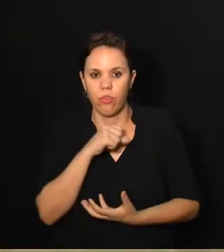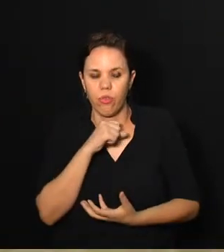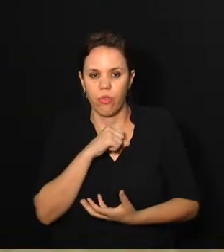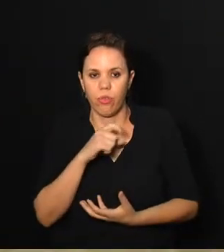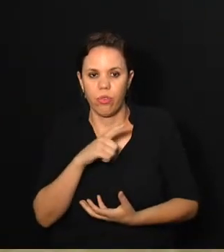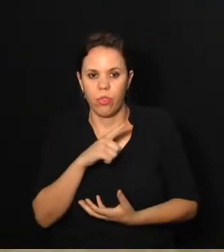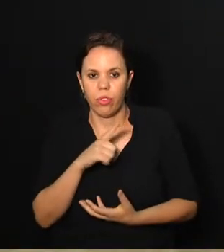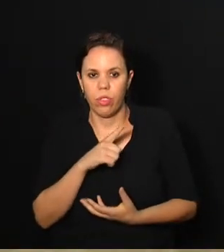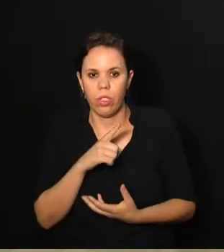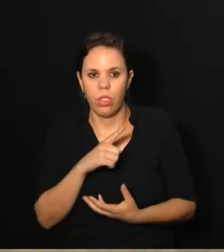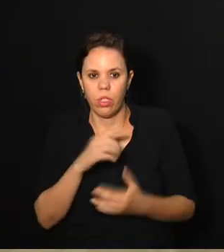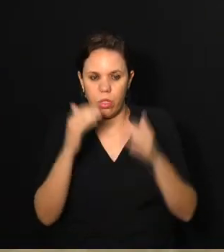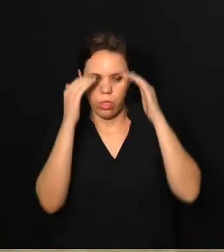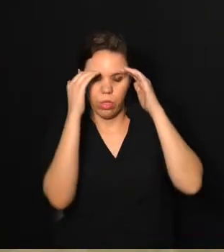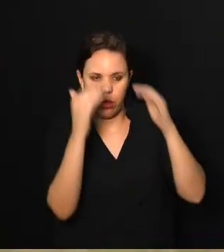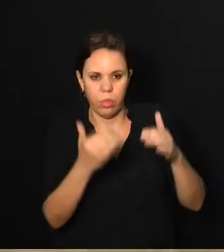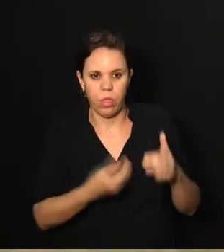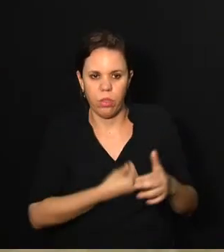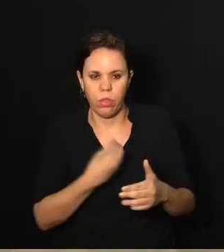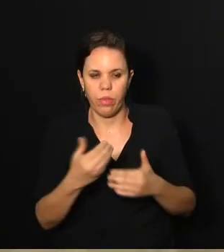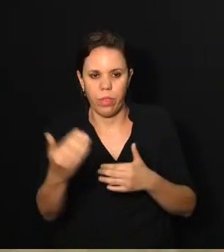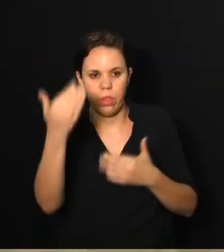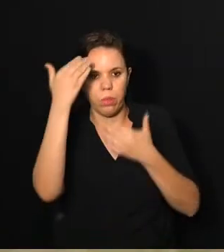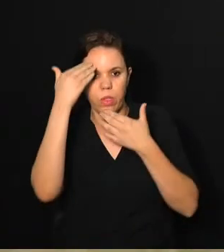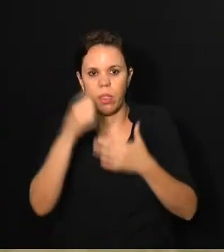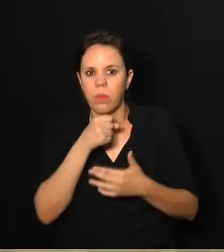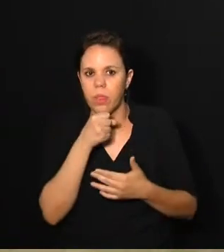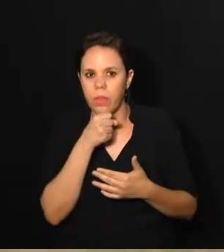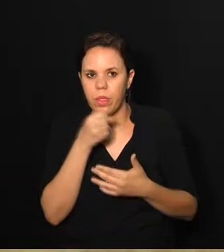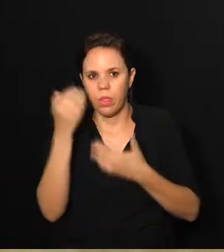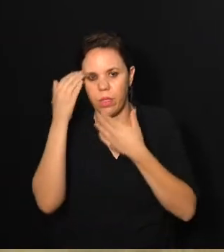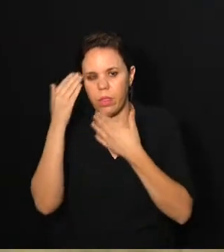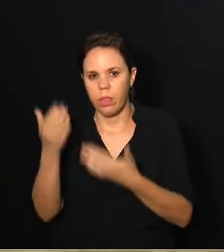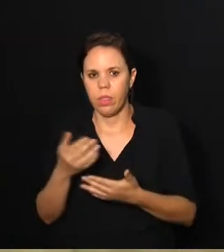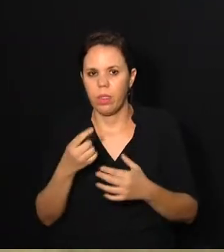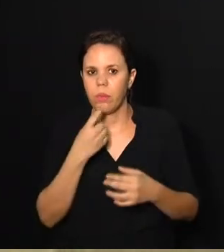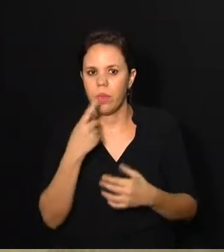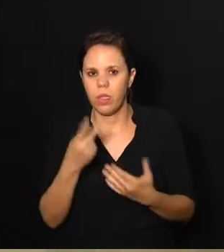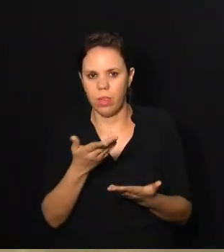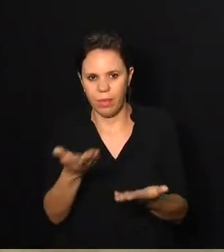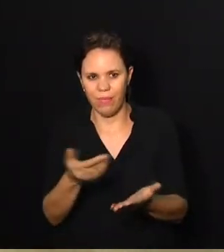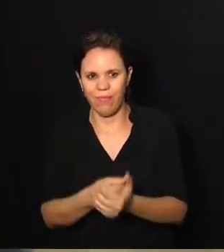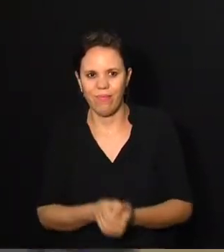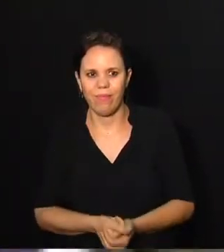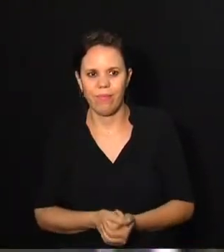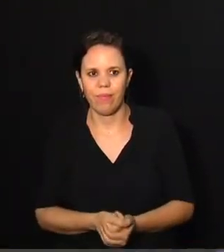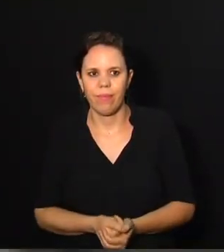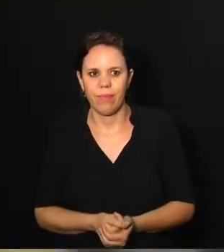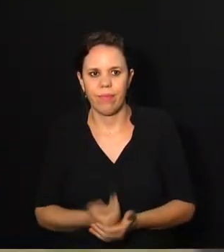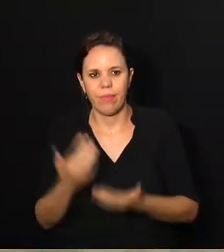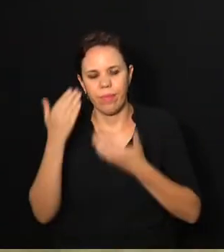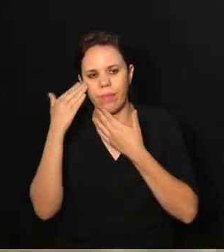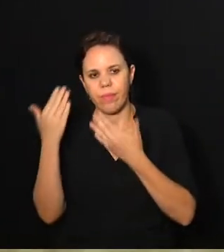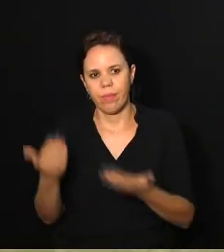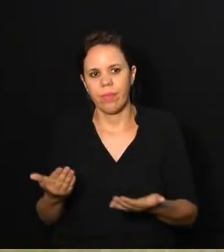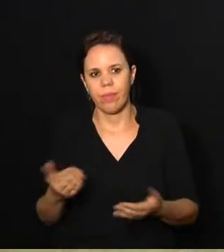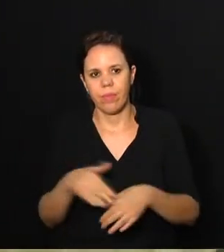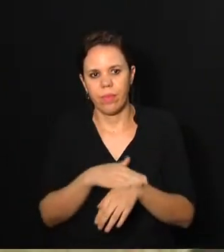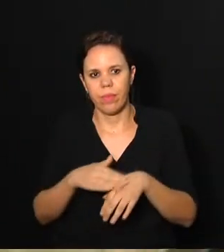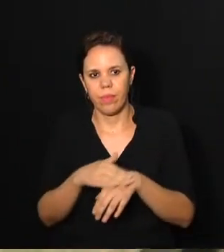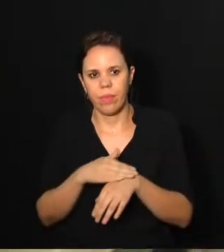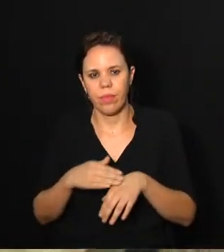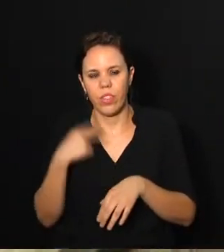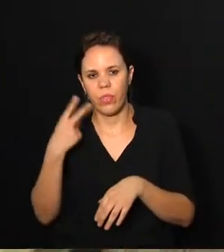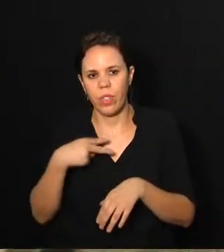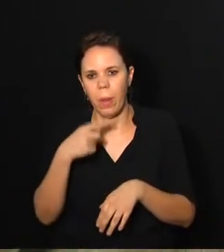tenha uma dignidade no decorrer da sua vida. Obrigado pela entrevista. Eu que agradeço, Campinas. Obrigado você, tá? Então tá bom, muito obrigado. Conversamos então com